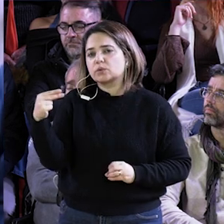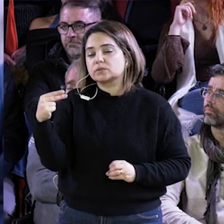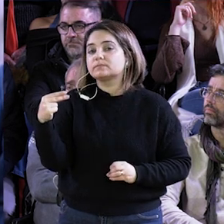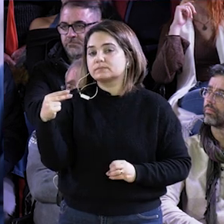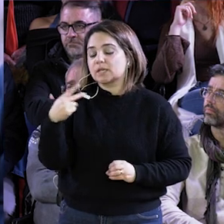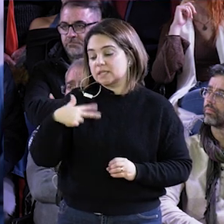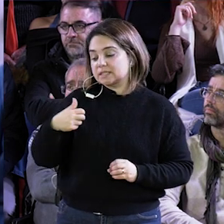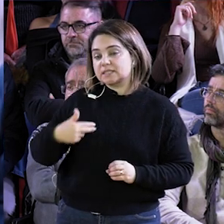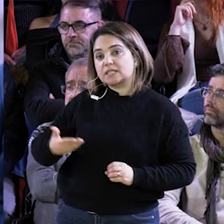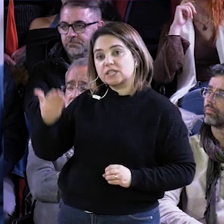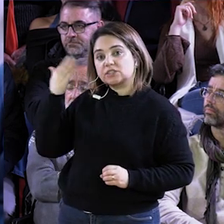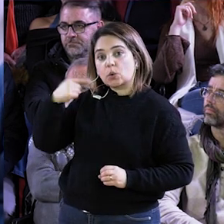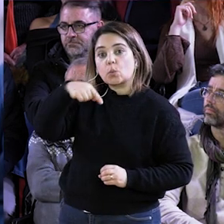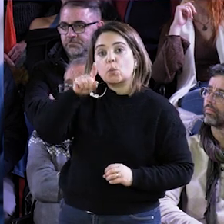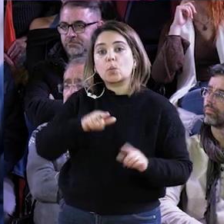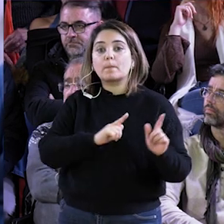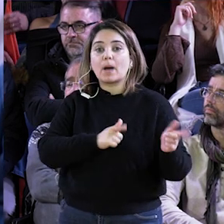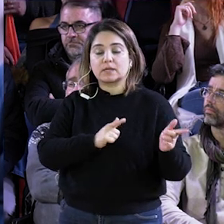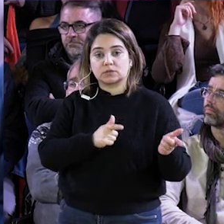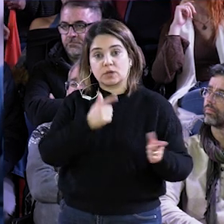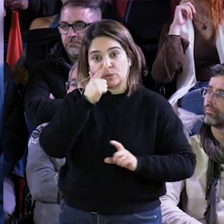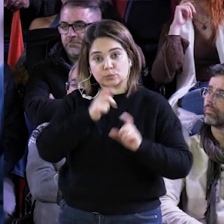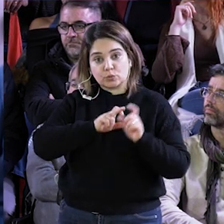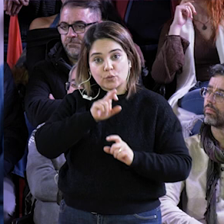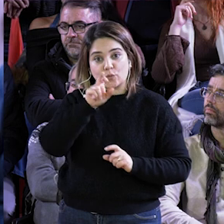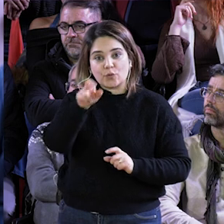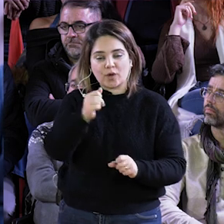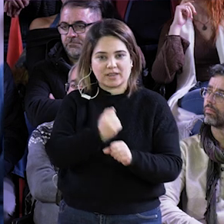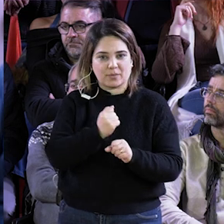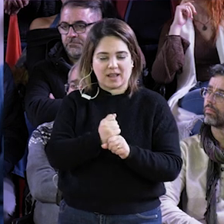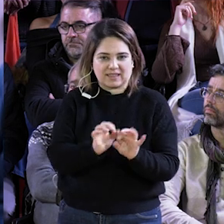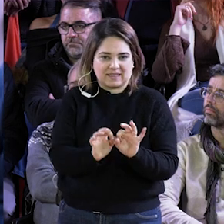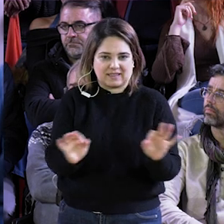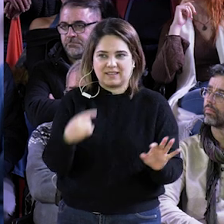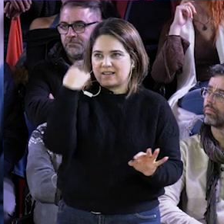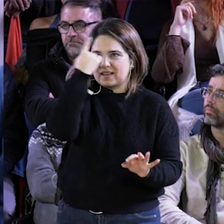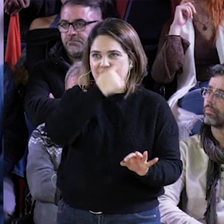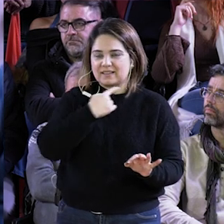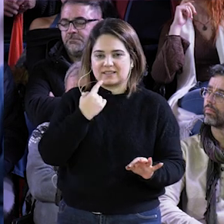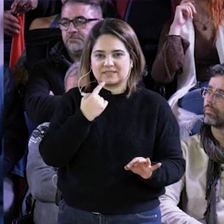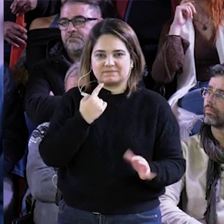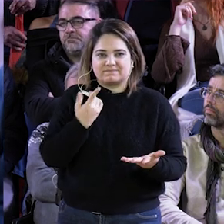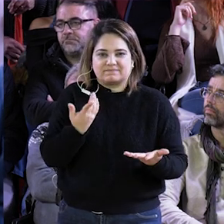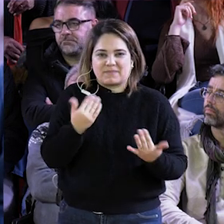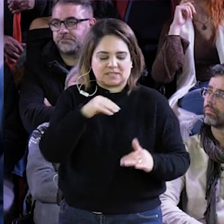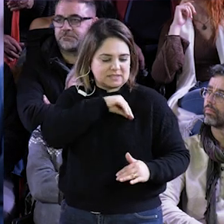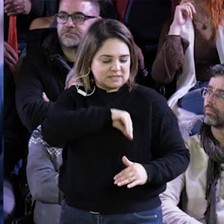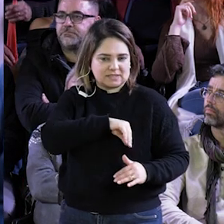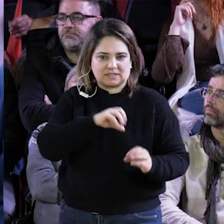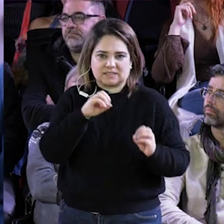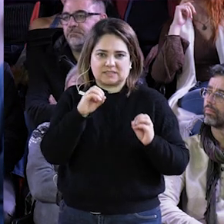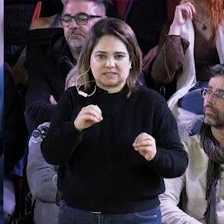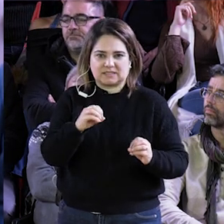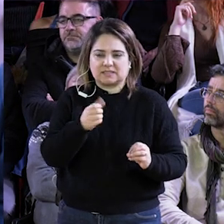Na passada sexta-feira, 1 de março, eles foram trabalhar com o espírito com que vai trabalhar alguém que não recebeu o seu salário e que tem contas para